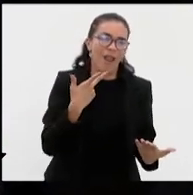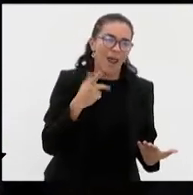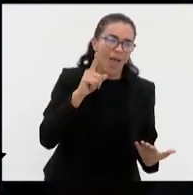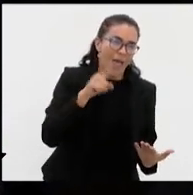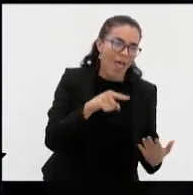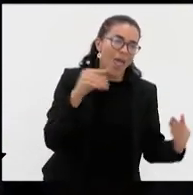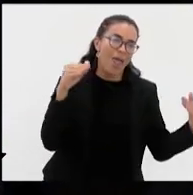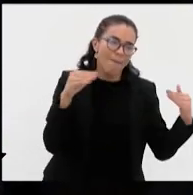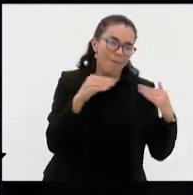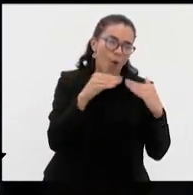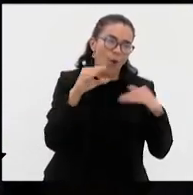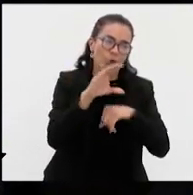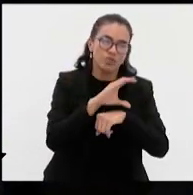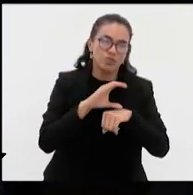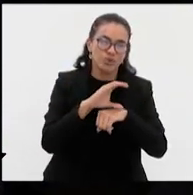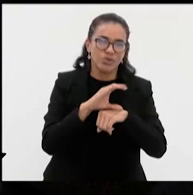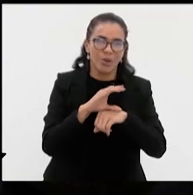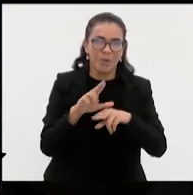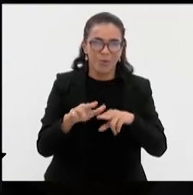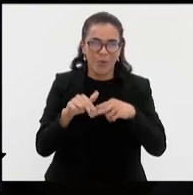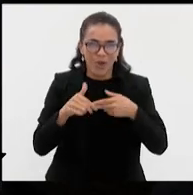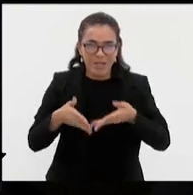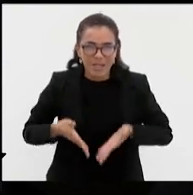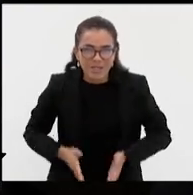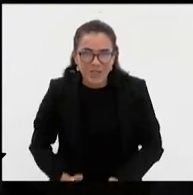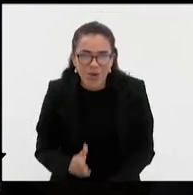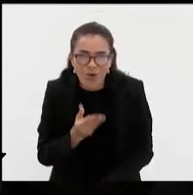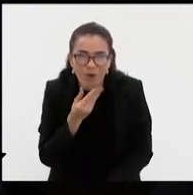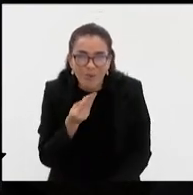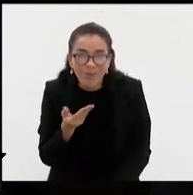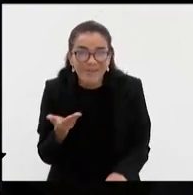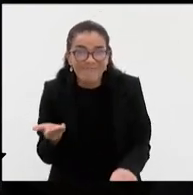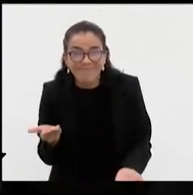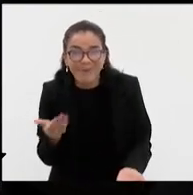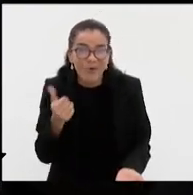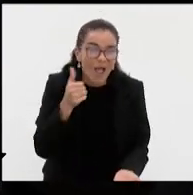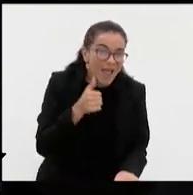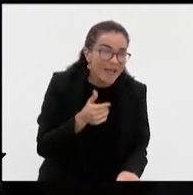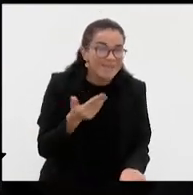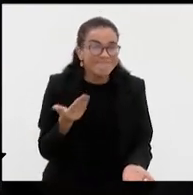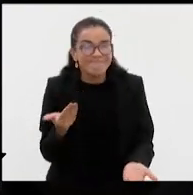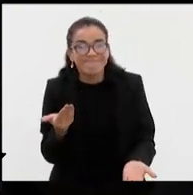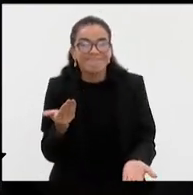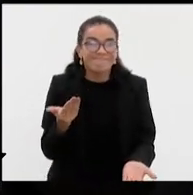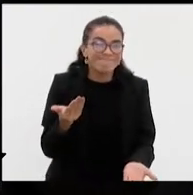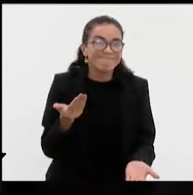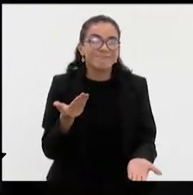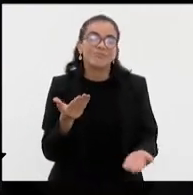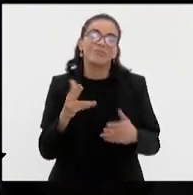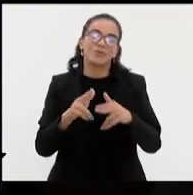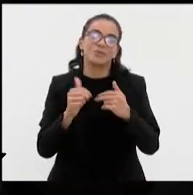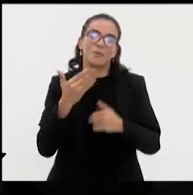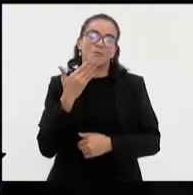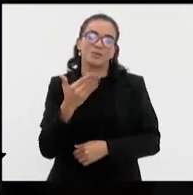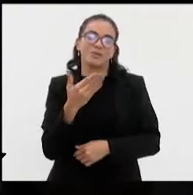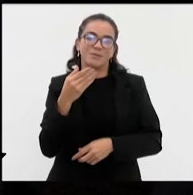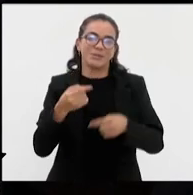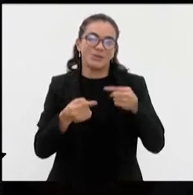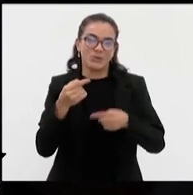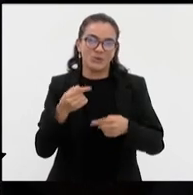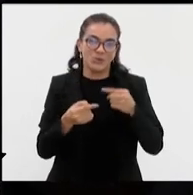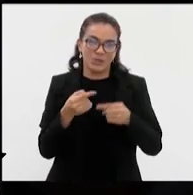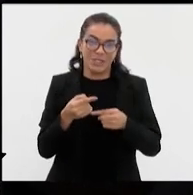constitucional pelo sexo-nascimento. Por isso que eu pedi para discutir, porque não é o sexo que a